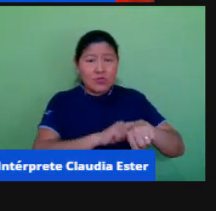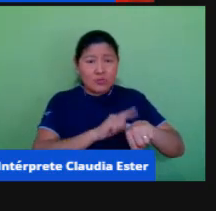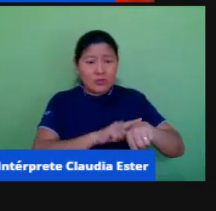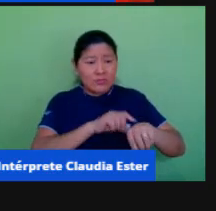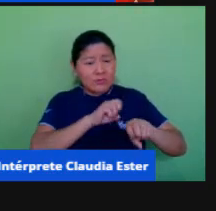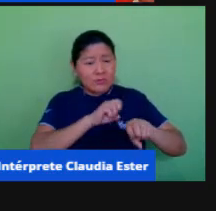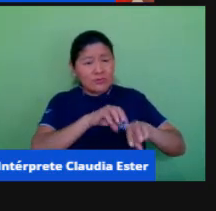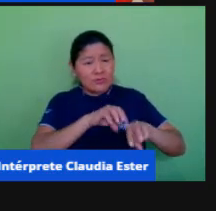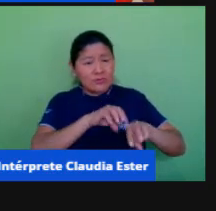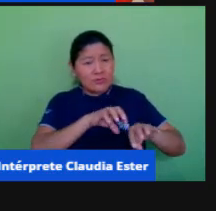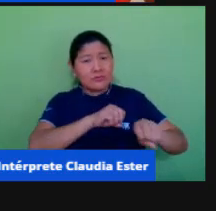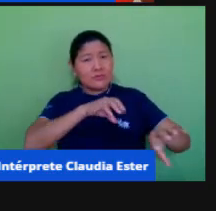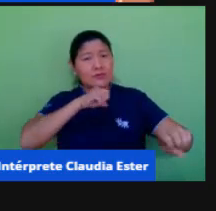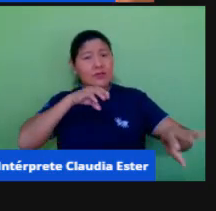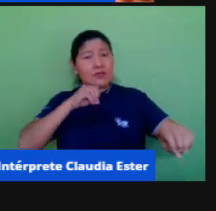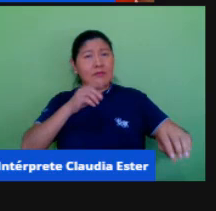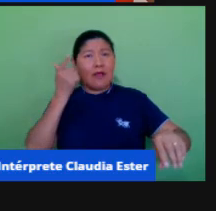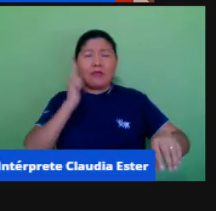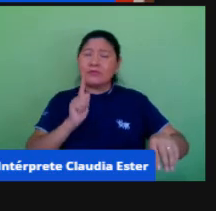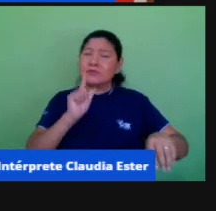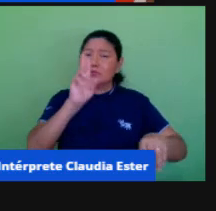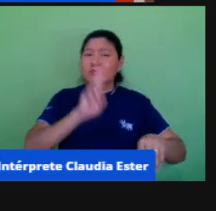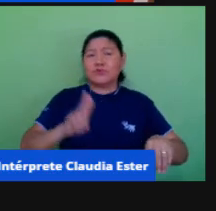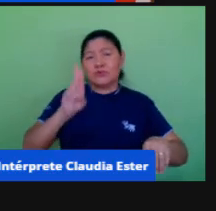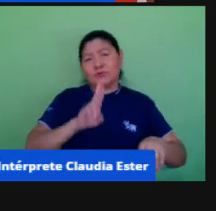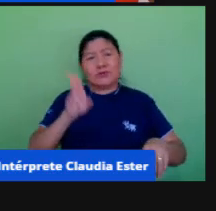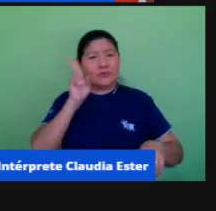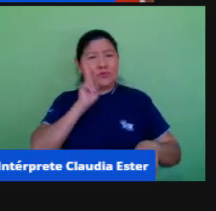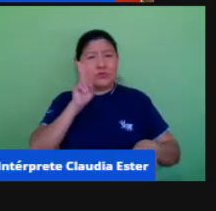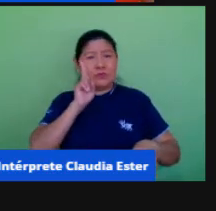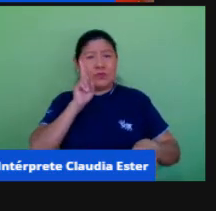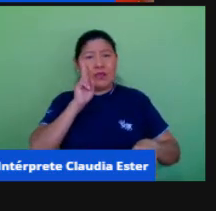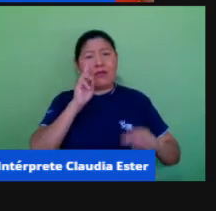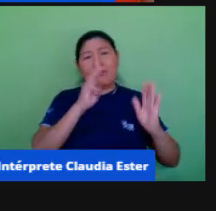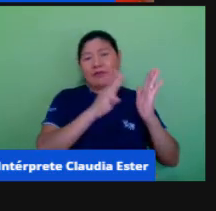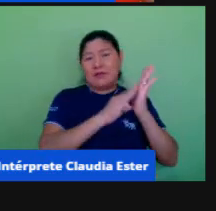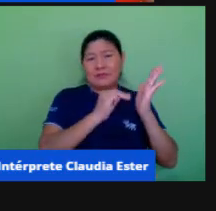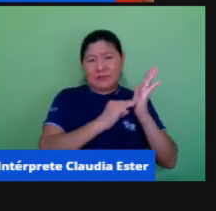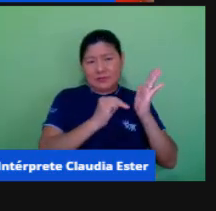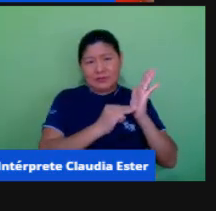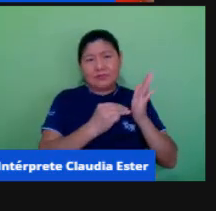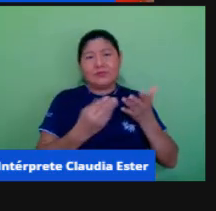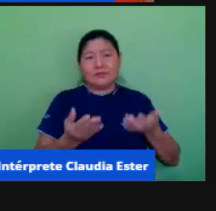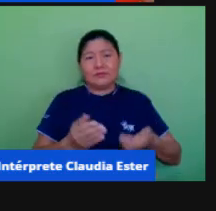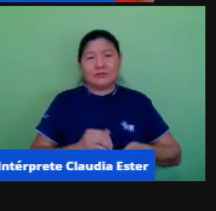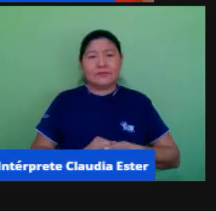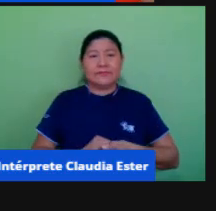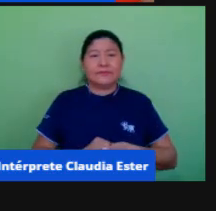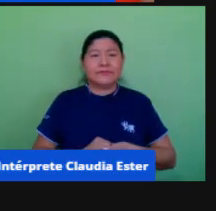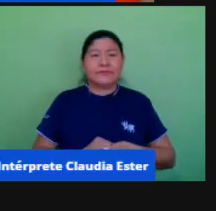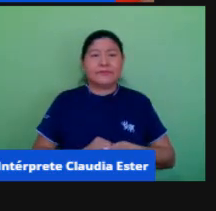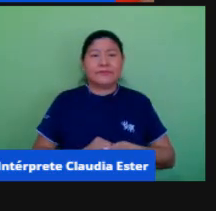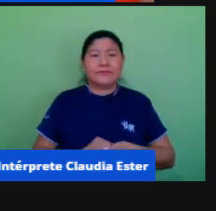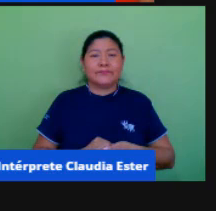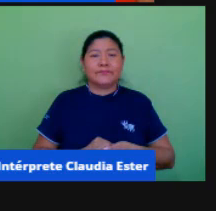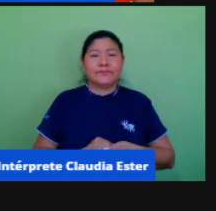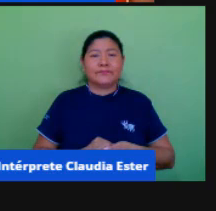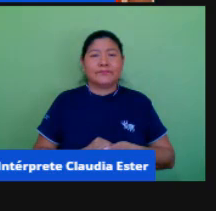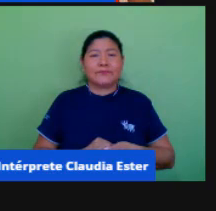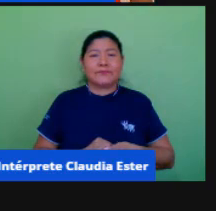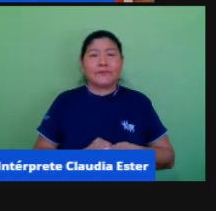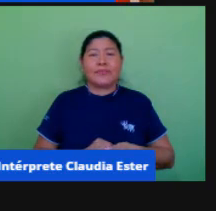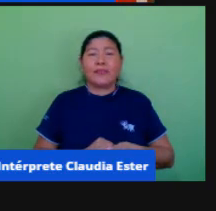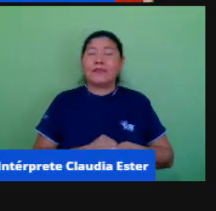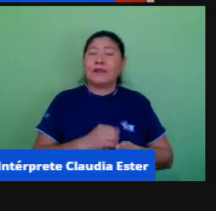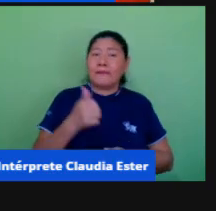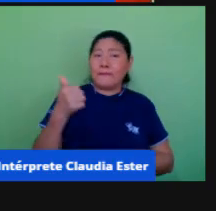utilizar para a implementação dessas metodologias. Pode passar.